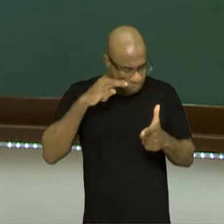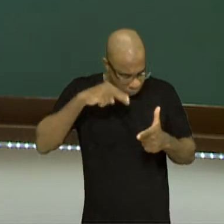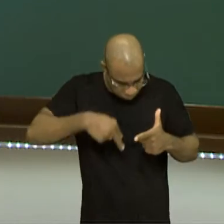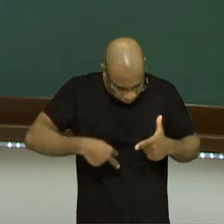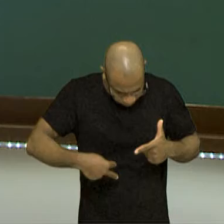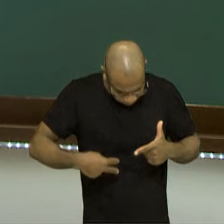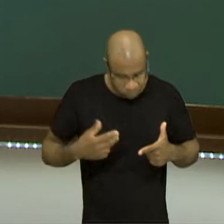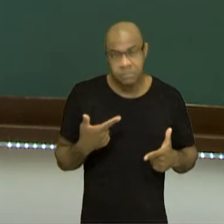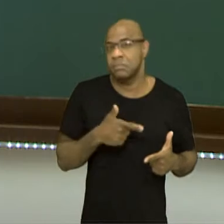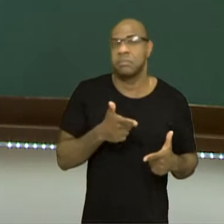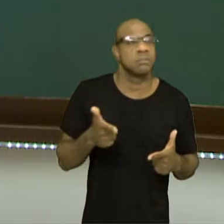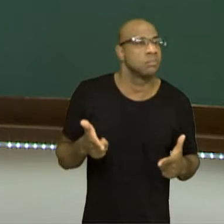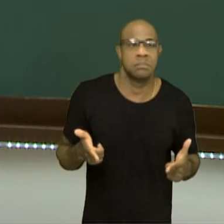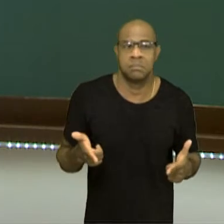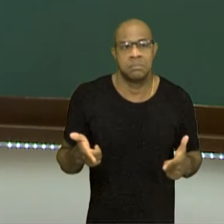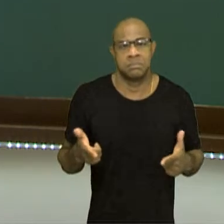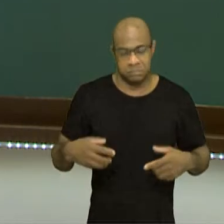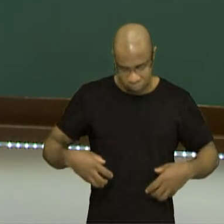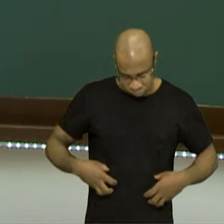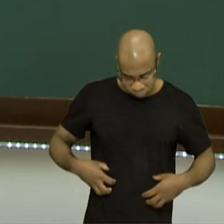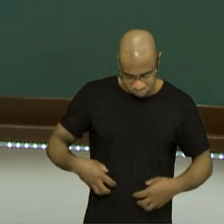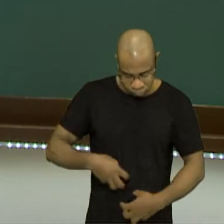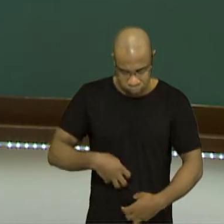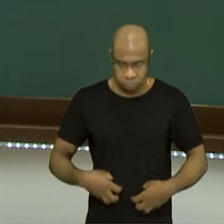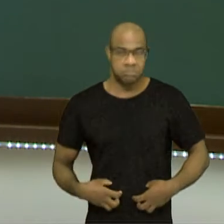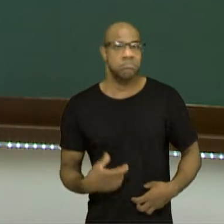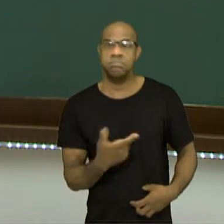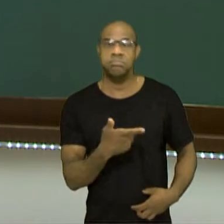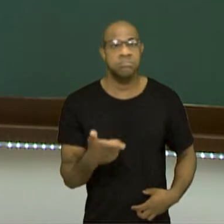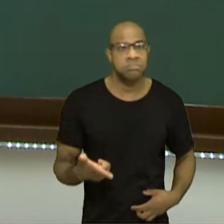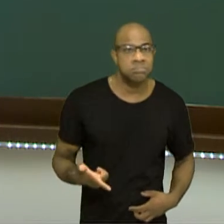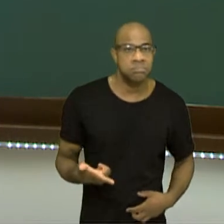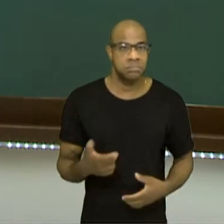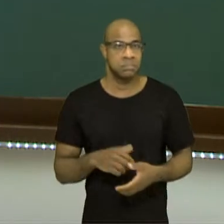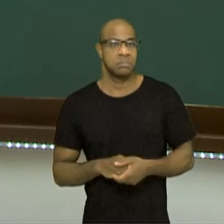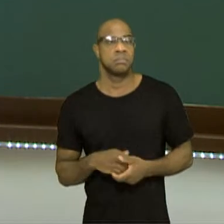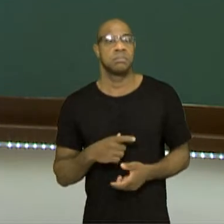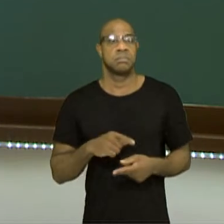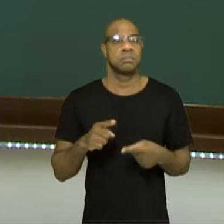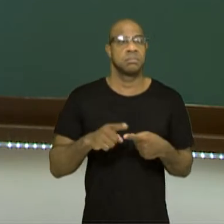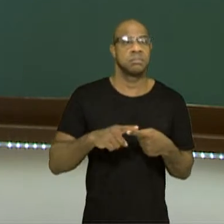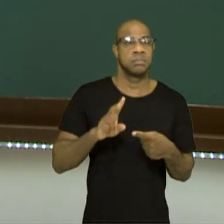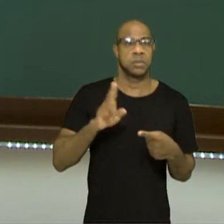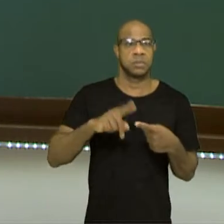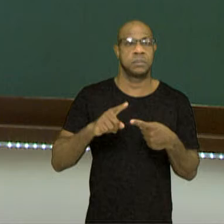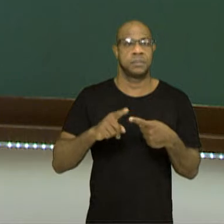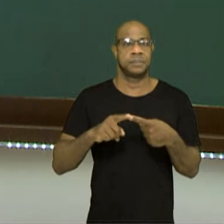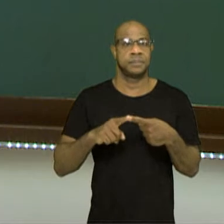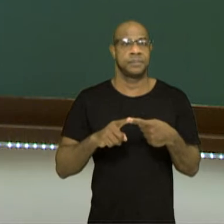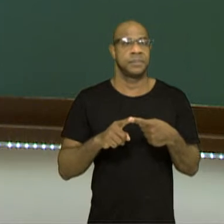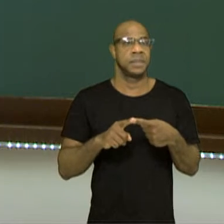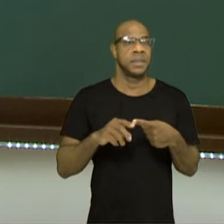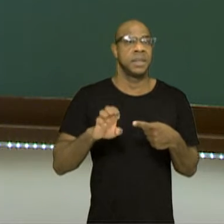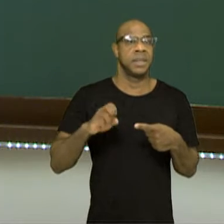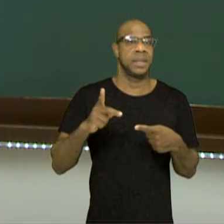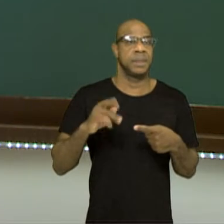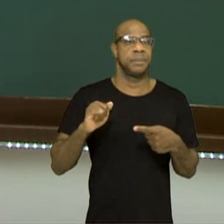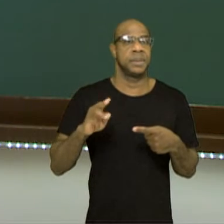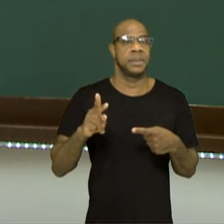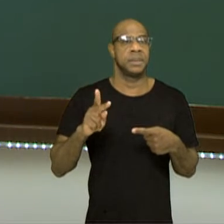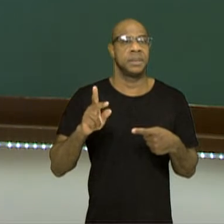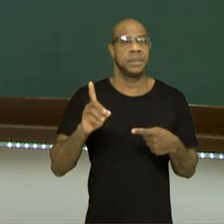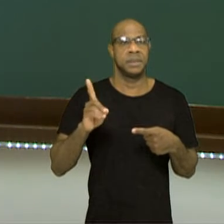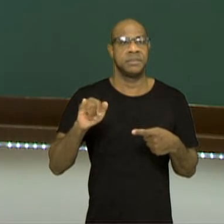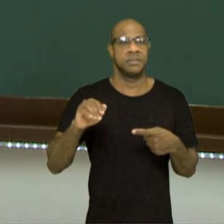ver, estão na cavidade abdominal ali, mas são eles, então, os epidídimos, a parte interna, né, do